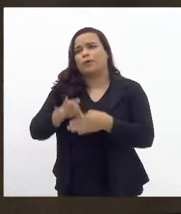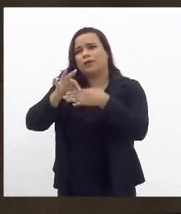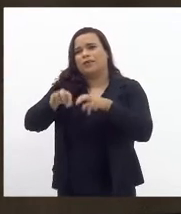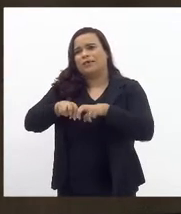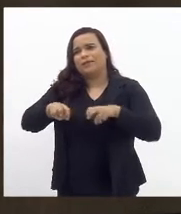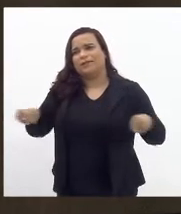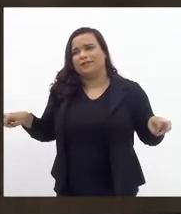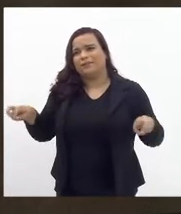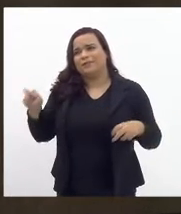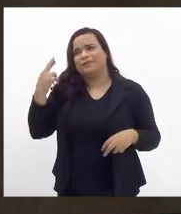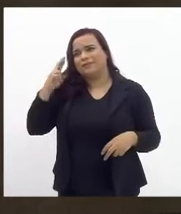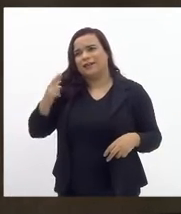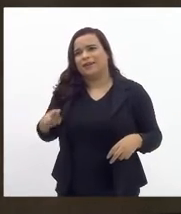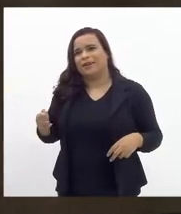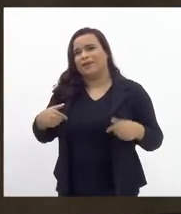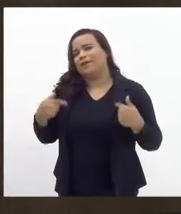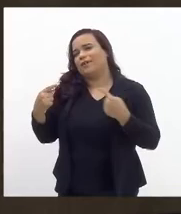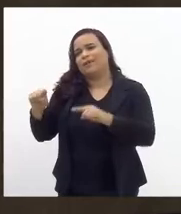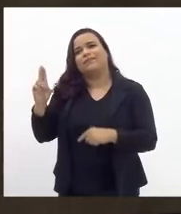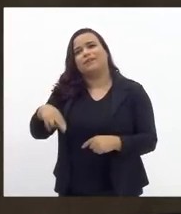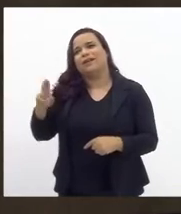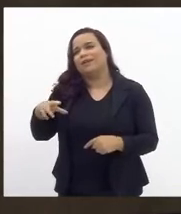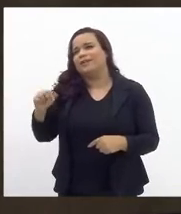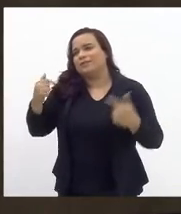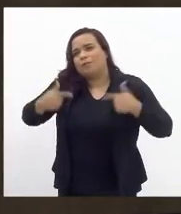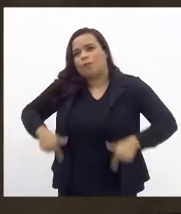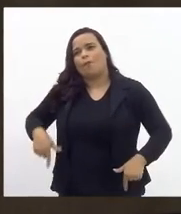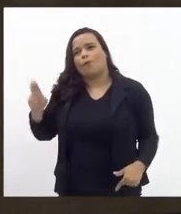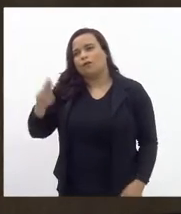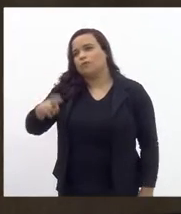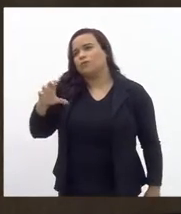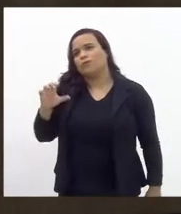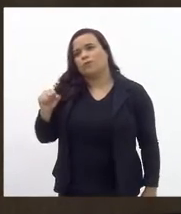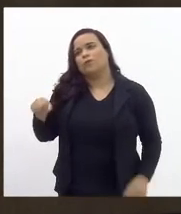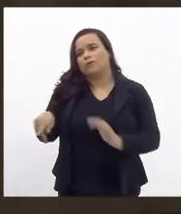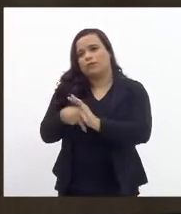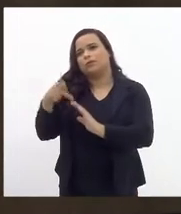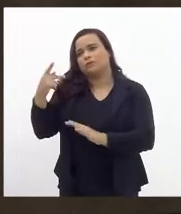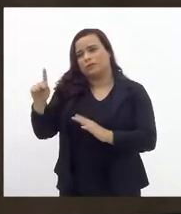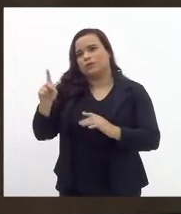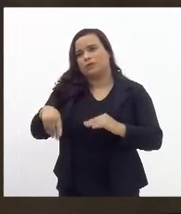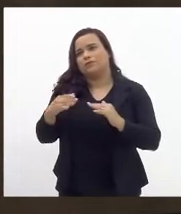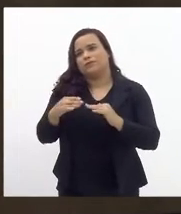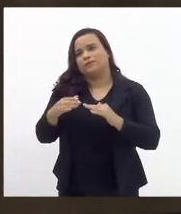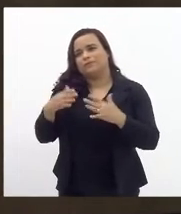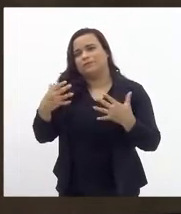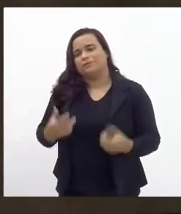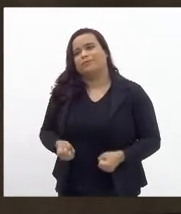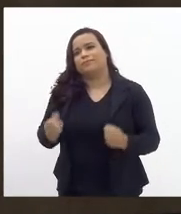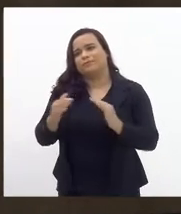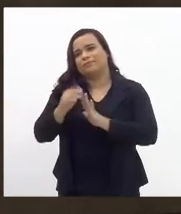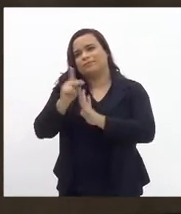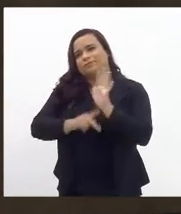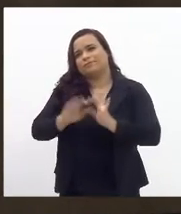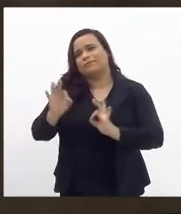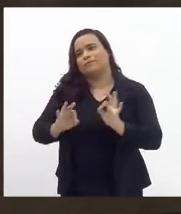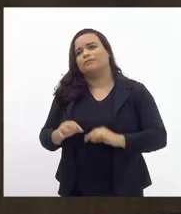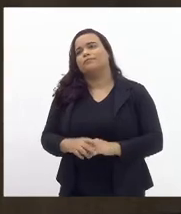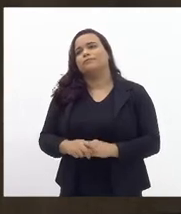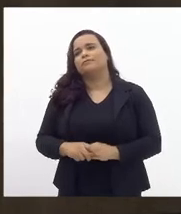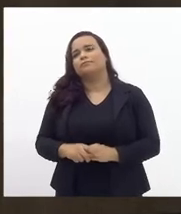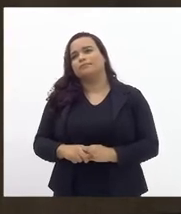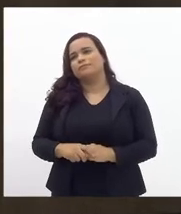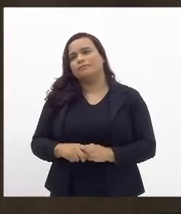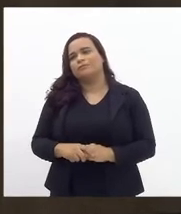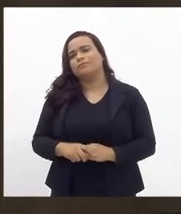deputada Renata Souza. Jamais a bancada dela se absteria. O voto é favorável, projeto. Extremamente favorável à honraria da